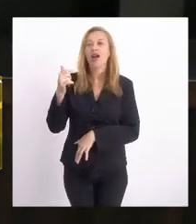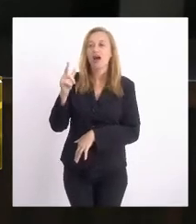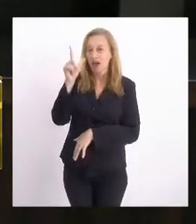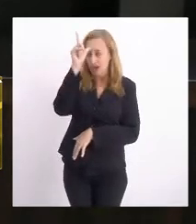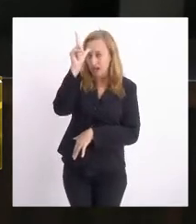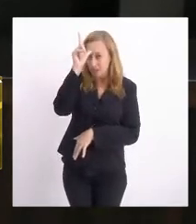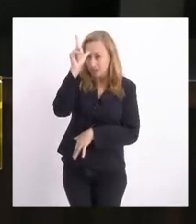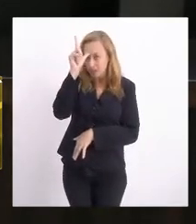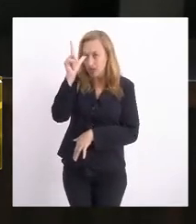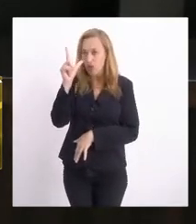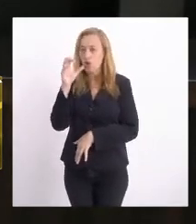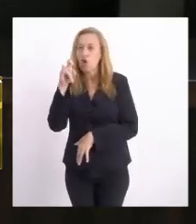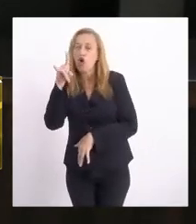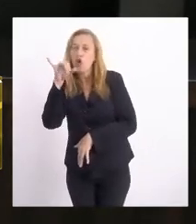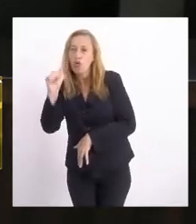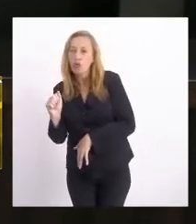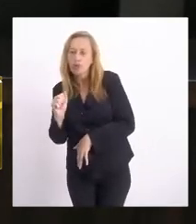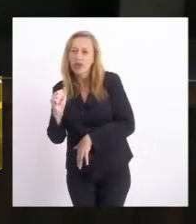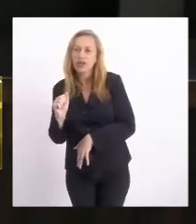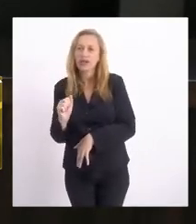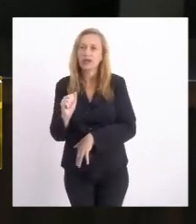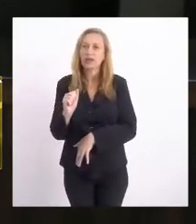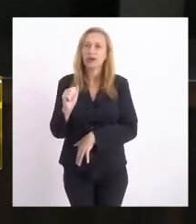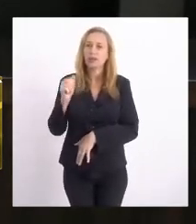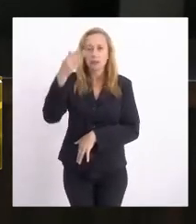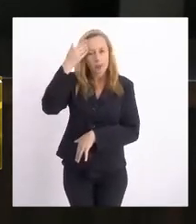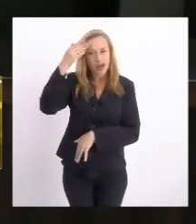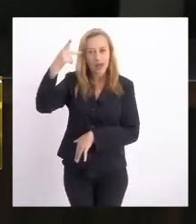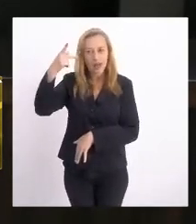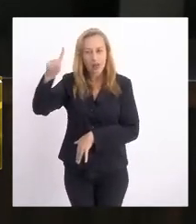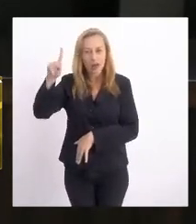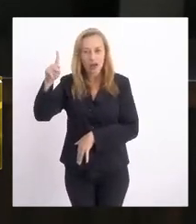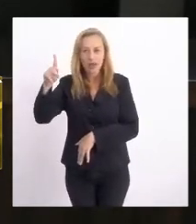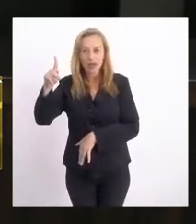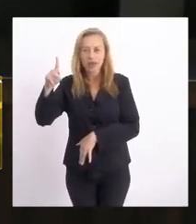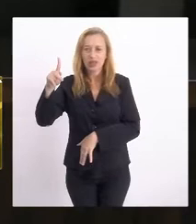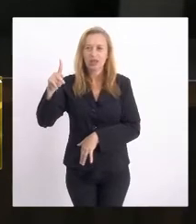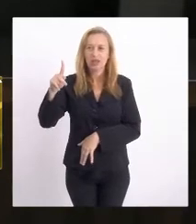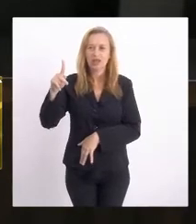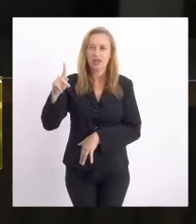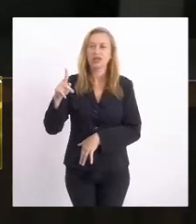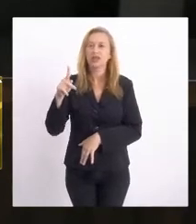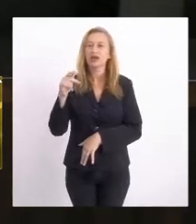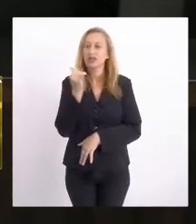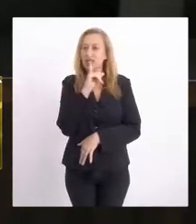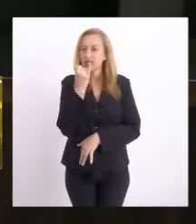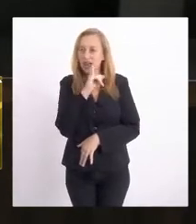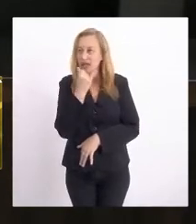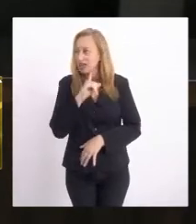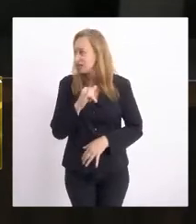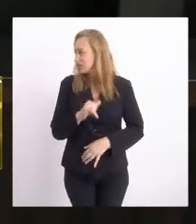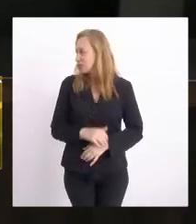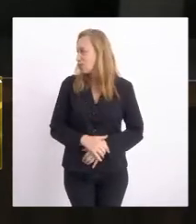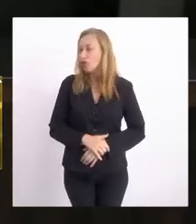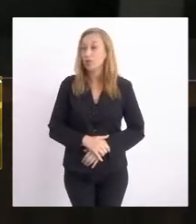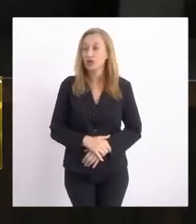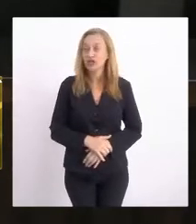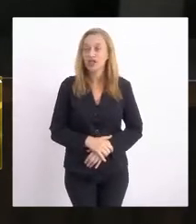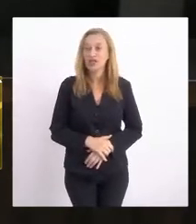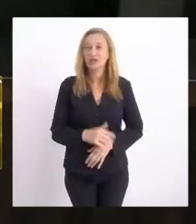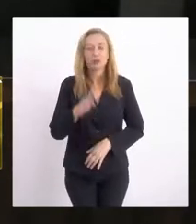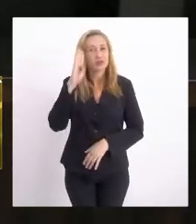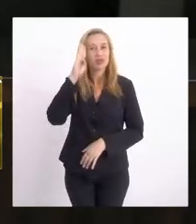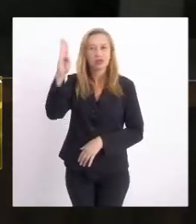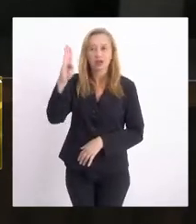Colômbia Paraguai Itália e Uruguai cuja principal motivo para